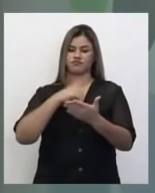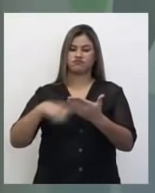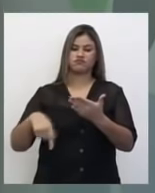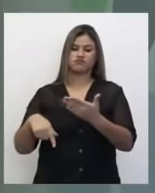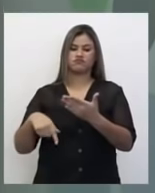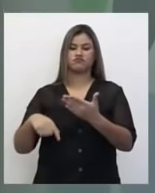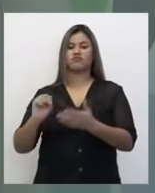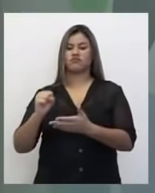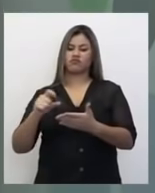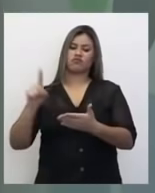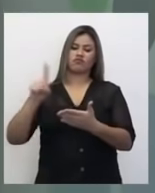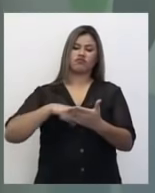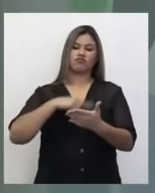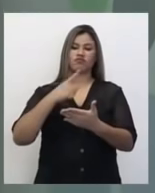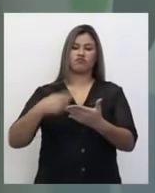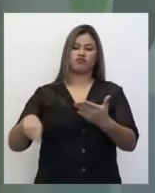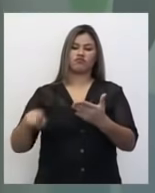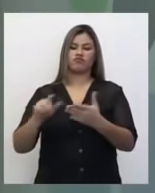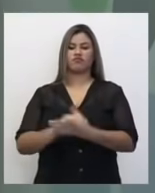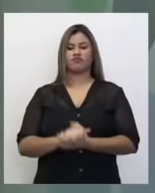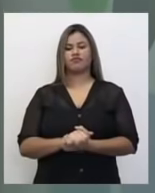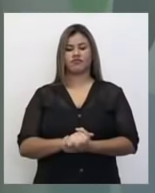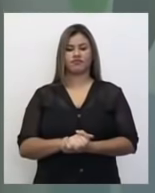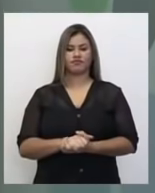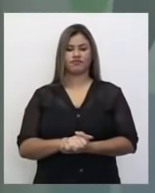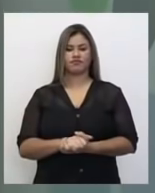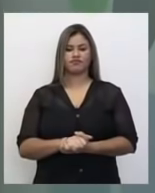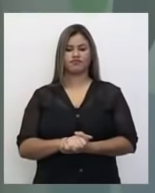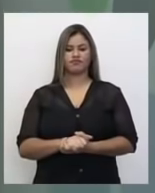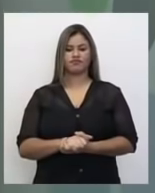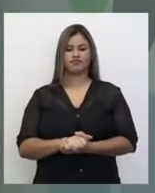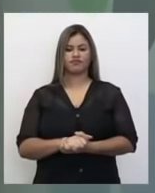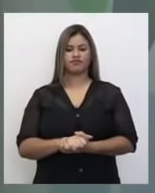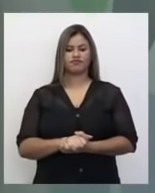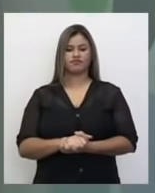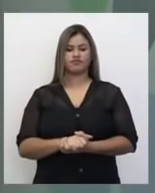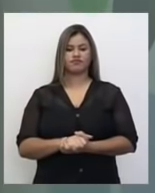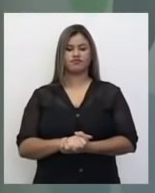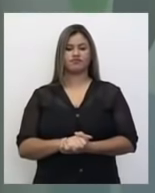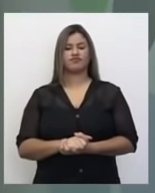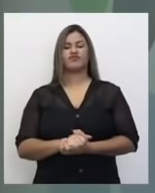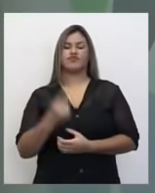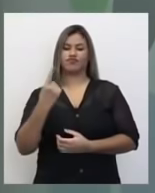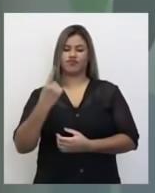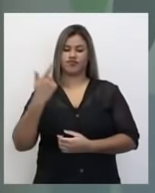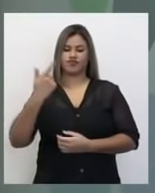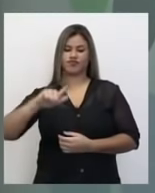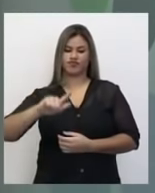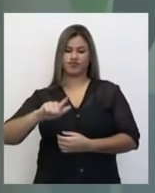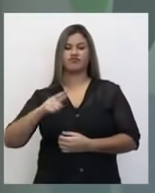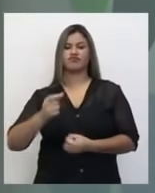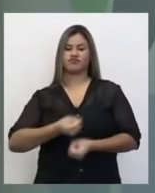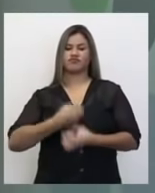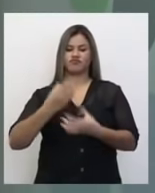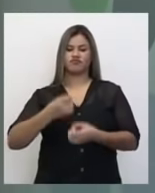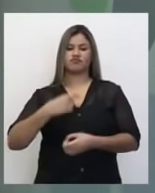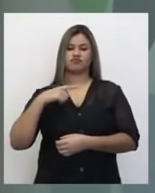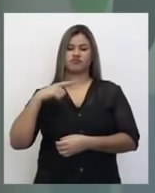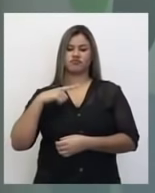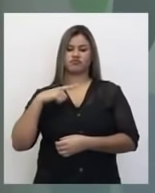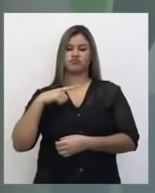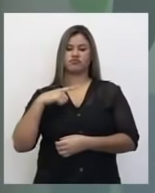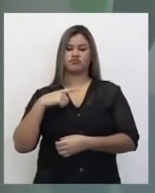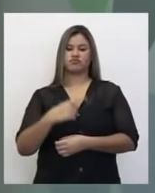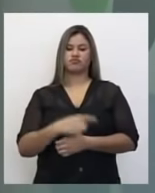o oito. O sistema tá desligado, não tá passando corrente, não vai informação. O um vai informação, certo? Então